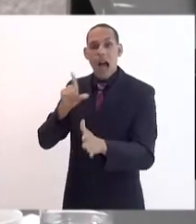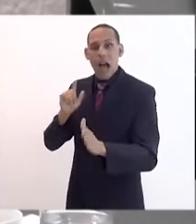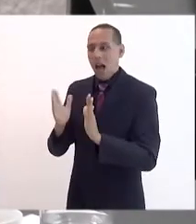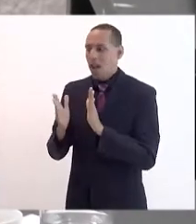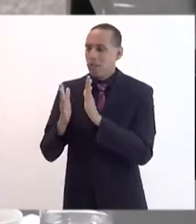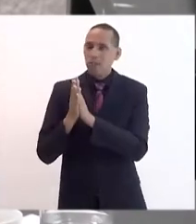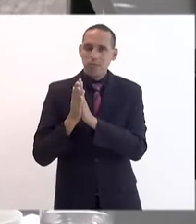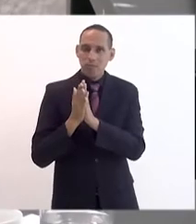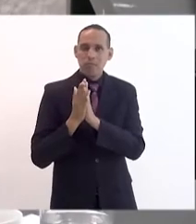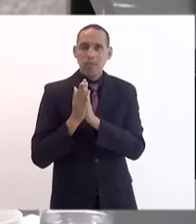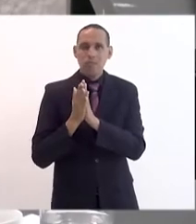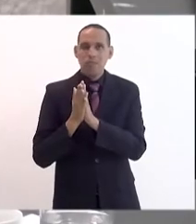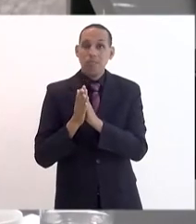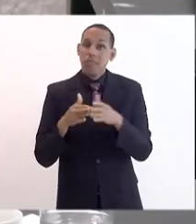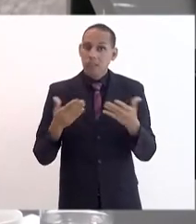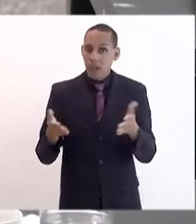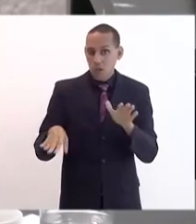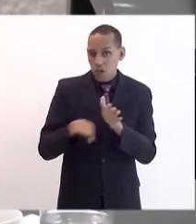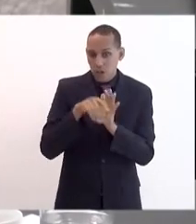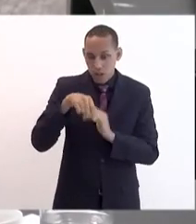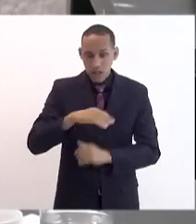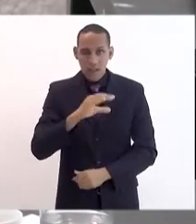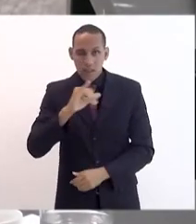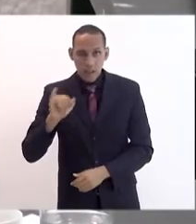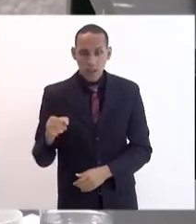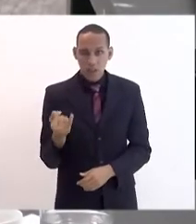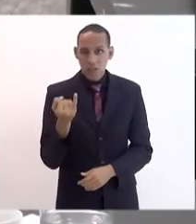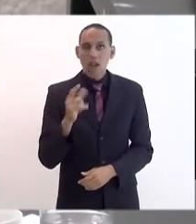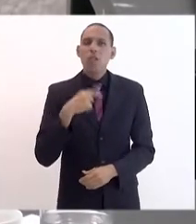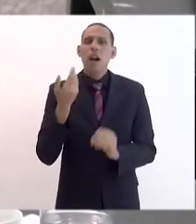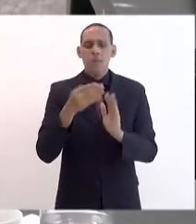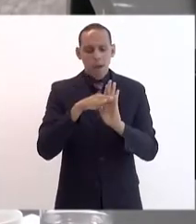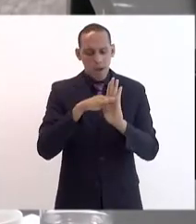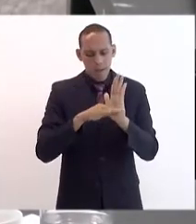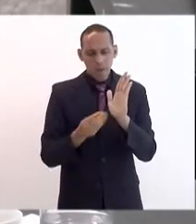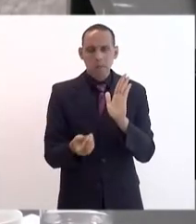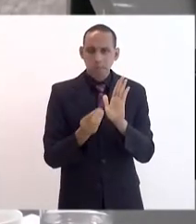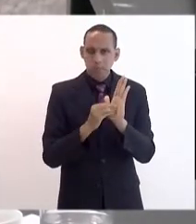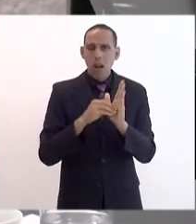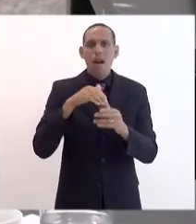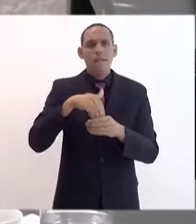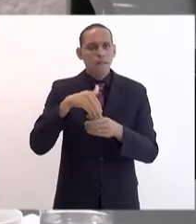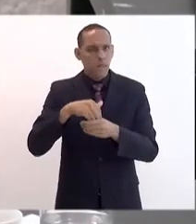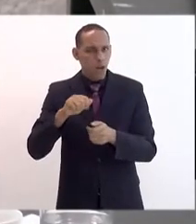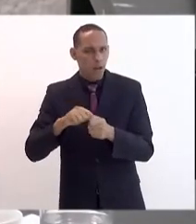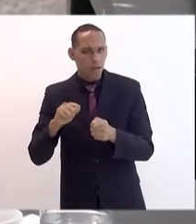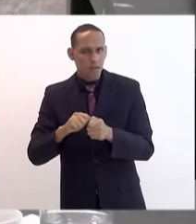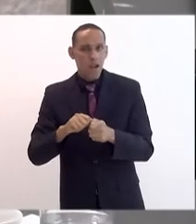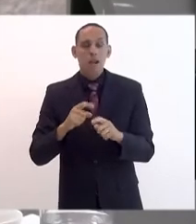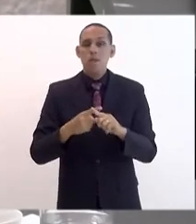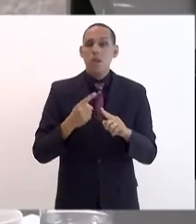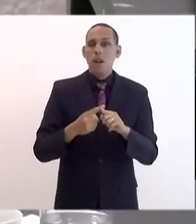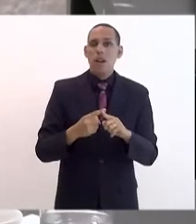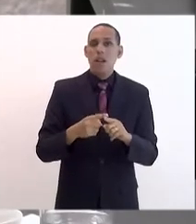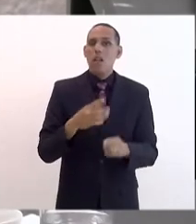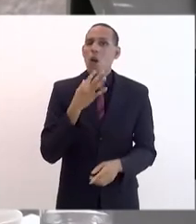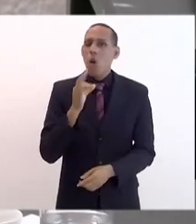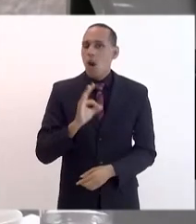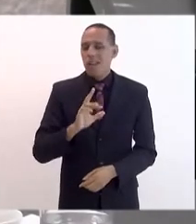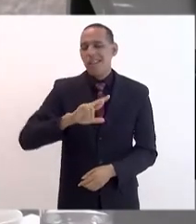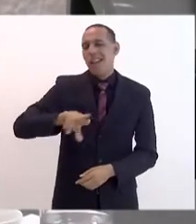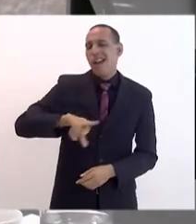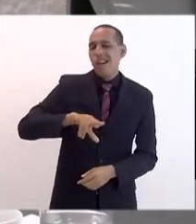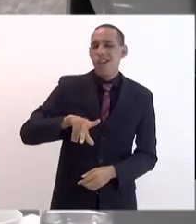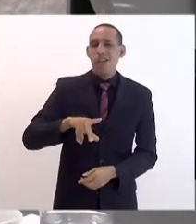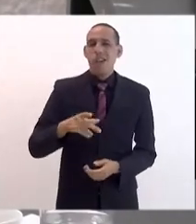a gente pauta, faz o voto no sentido de não conhecer, não é rejeitar,